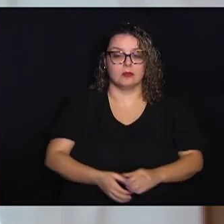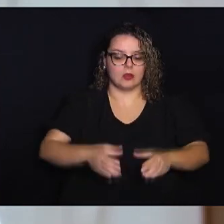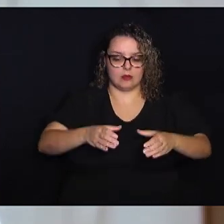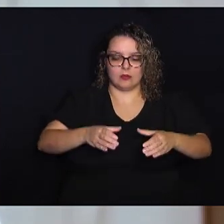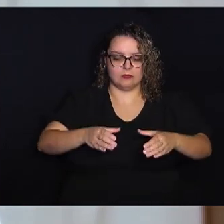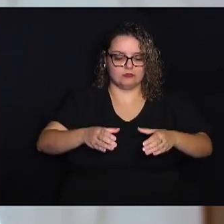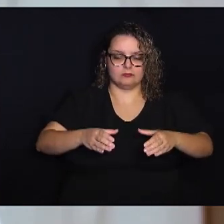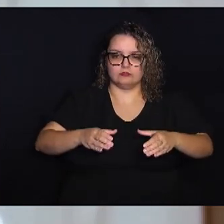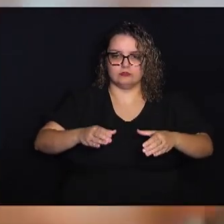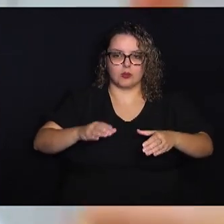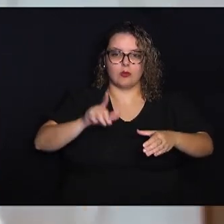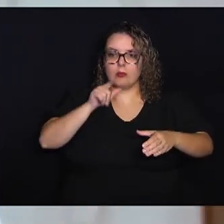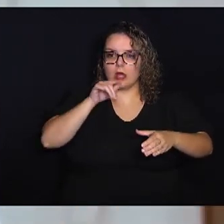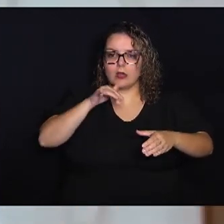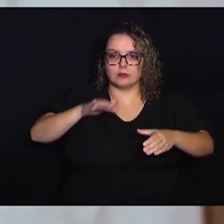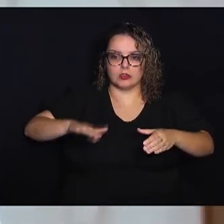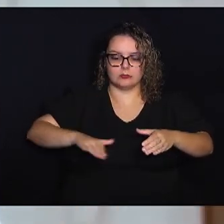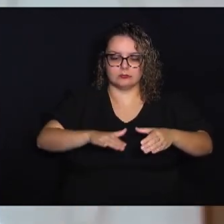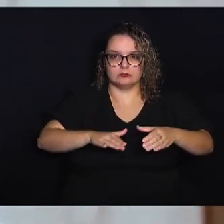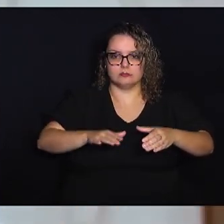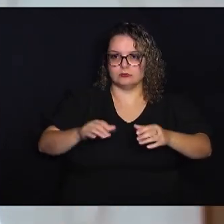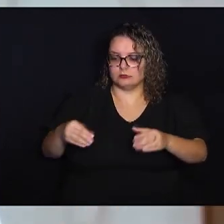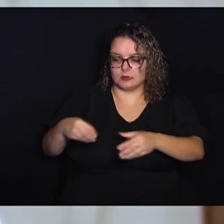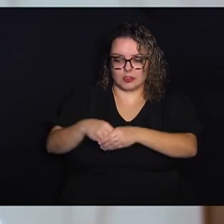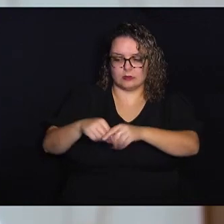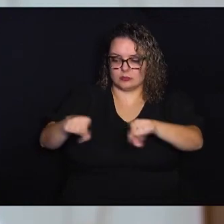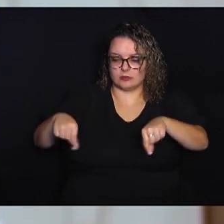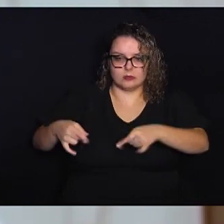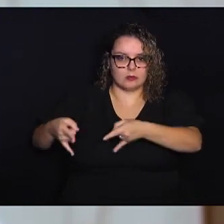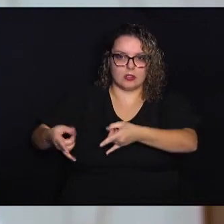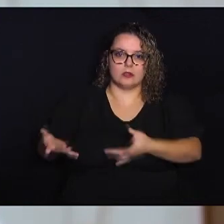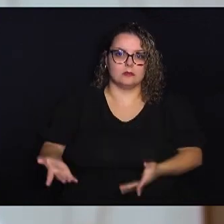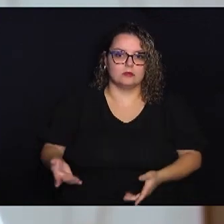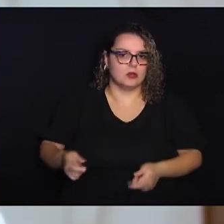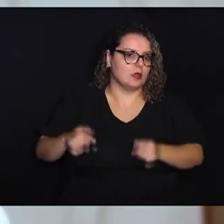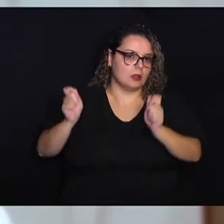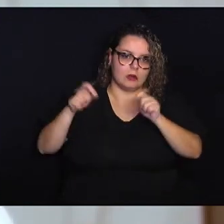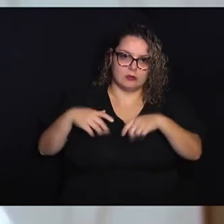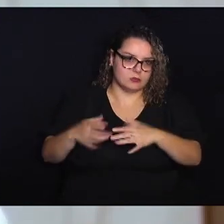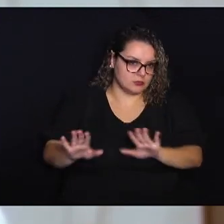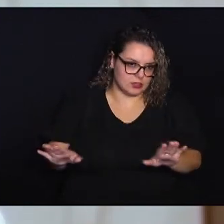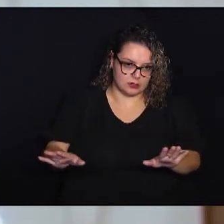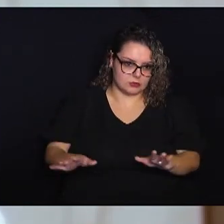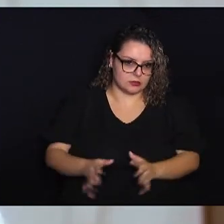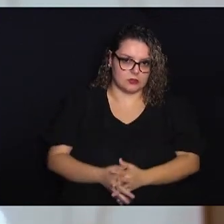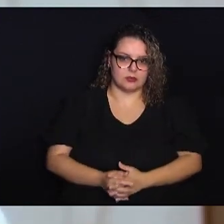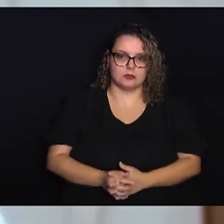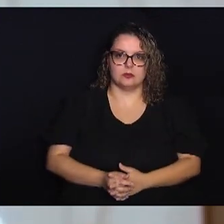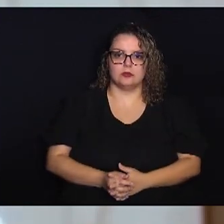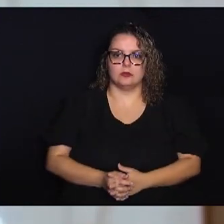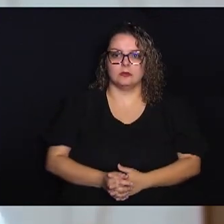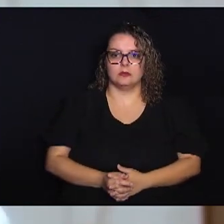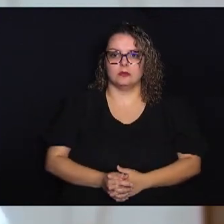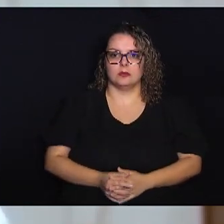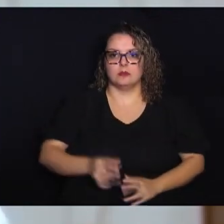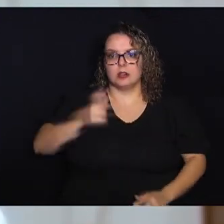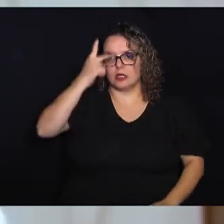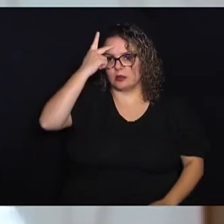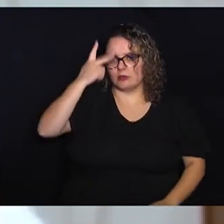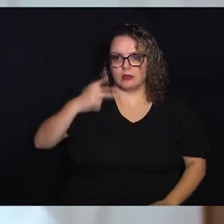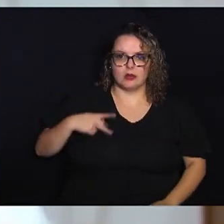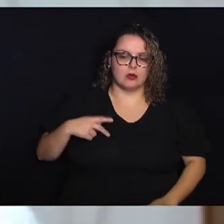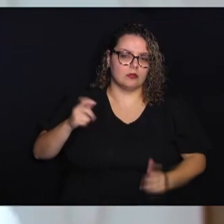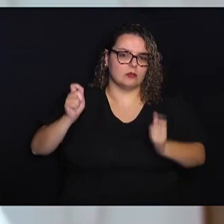bacia com água dentro de um canto do quarto. Então aquilo é o suficiente. pelas próprias propriedades